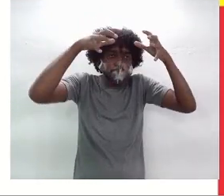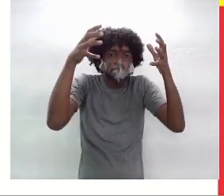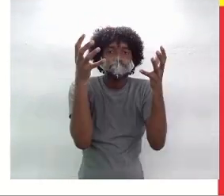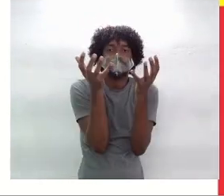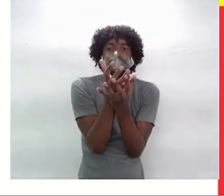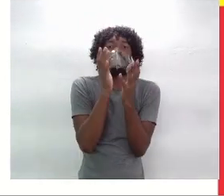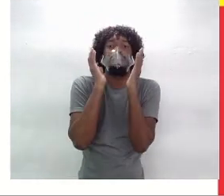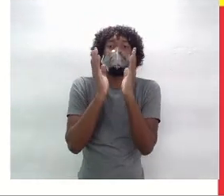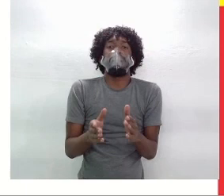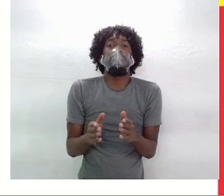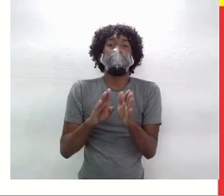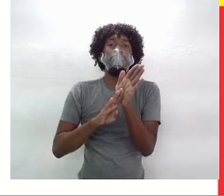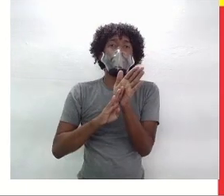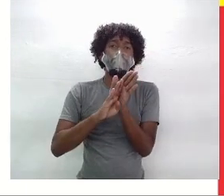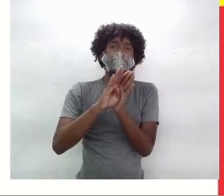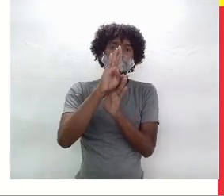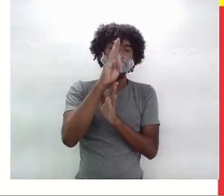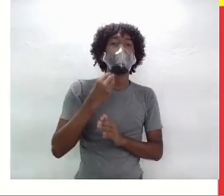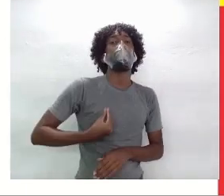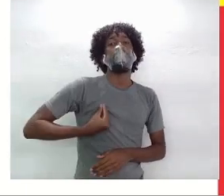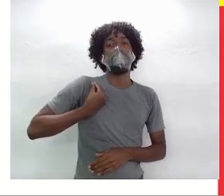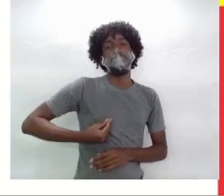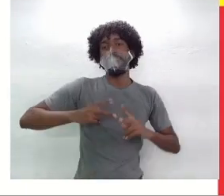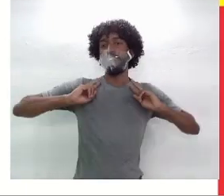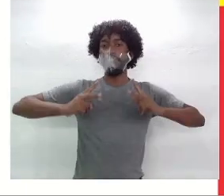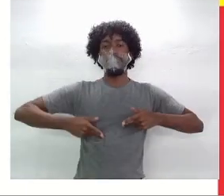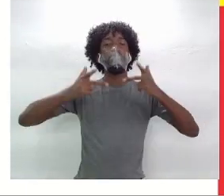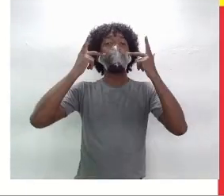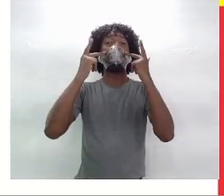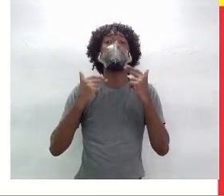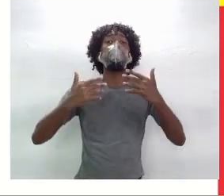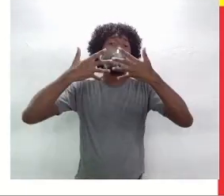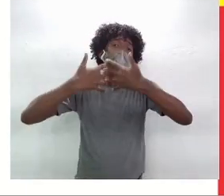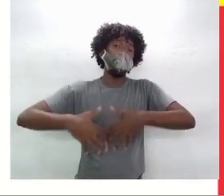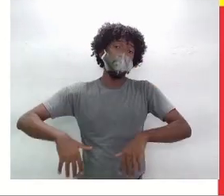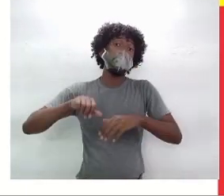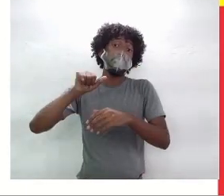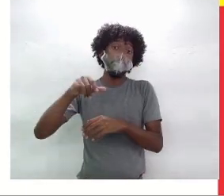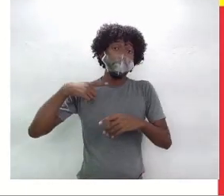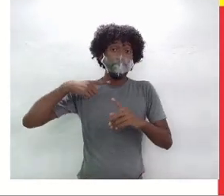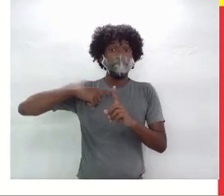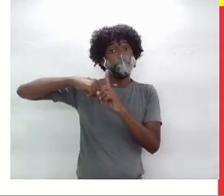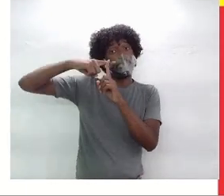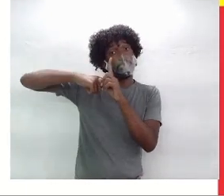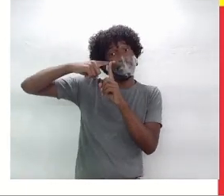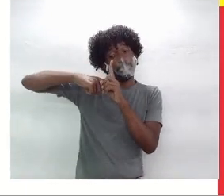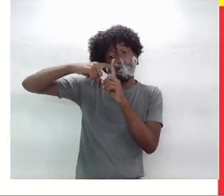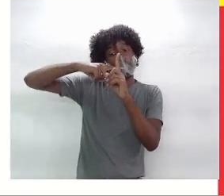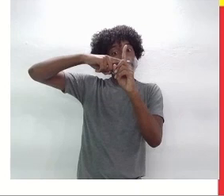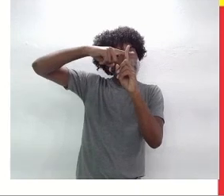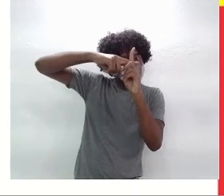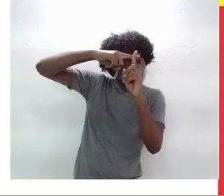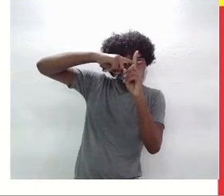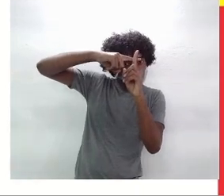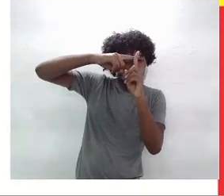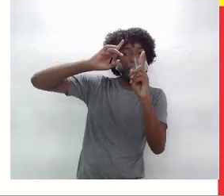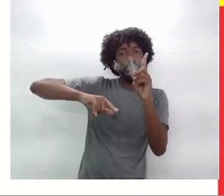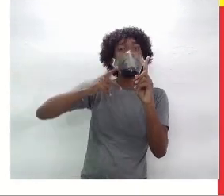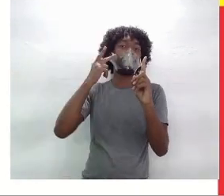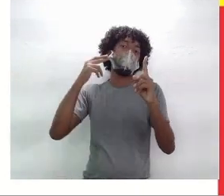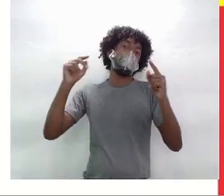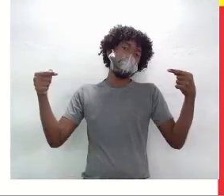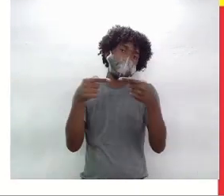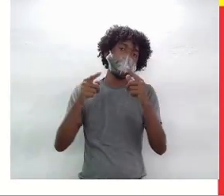seja favorável à vida humana, desde que esteja em uma determinada faixa, quando se fala do efeito